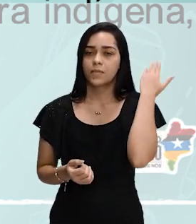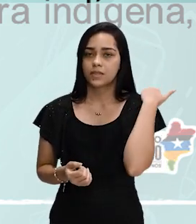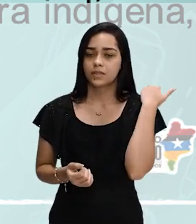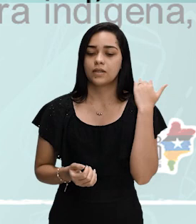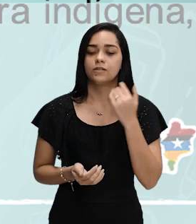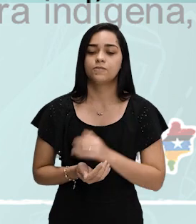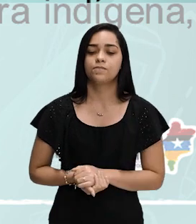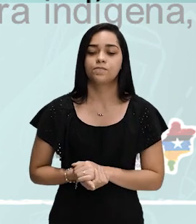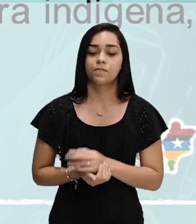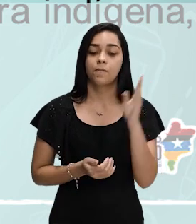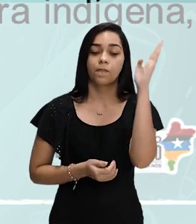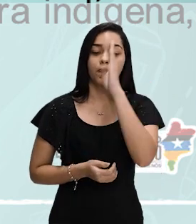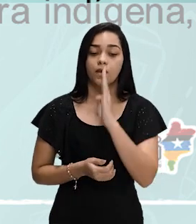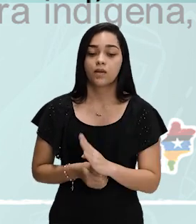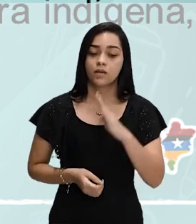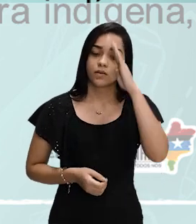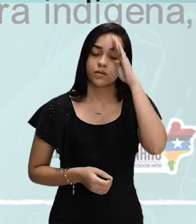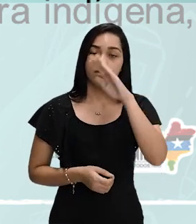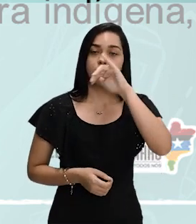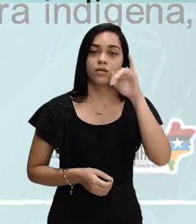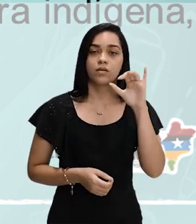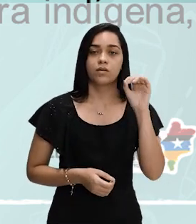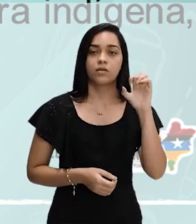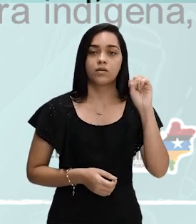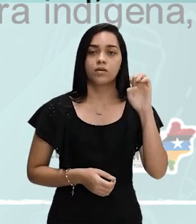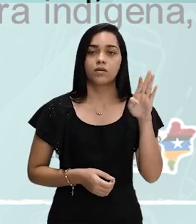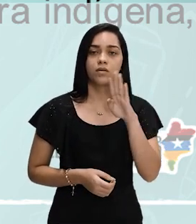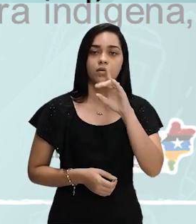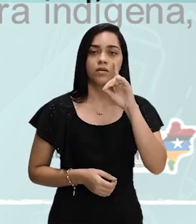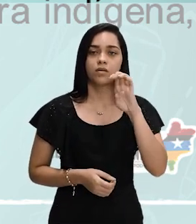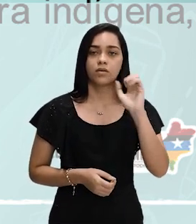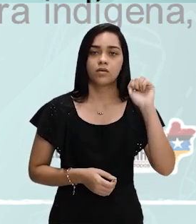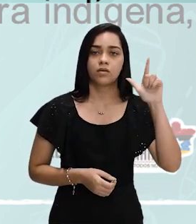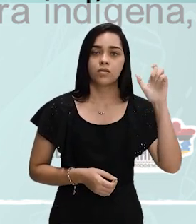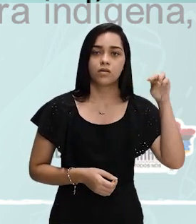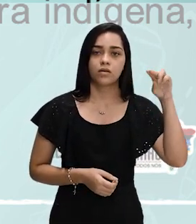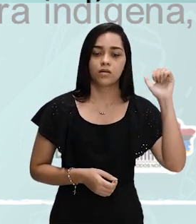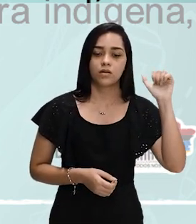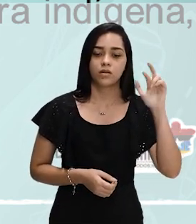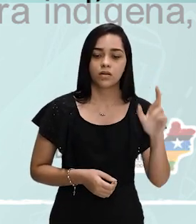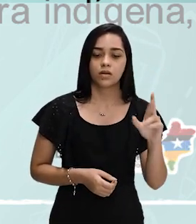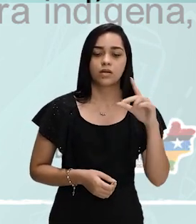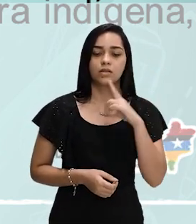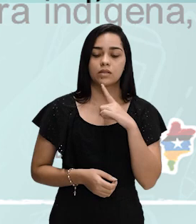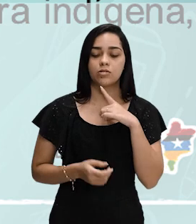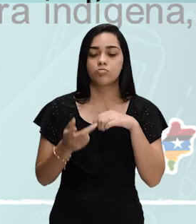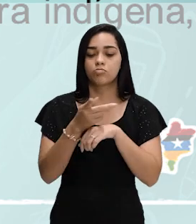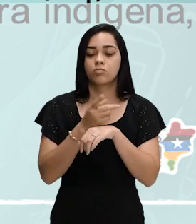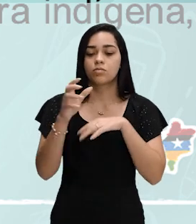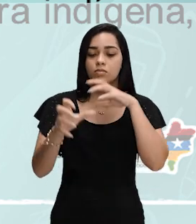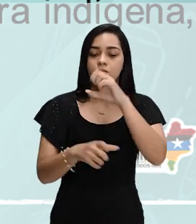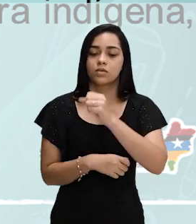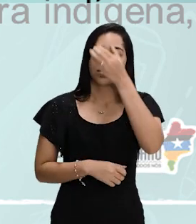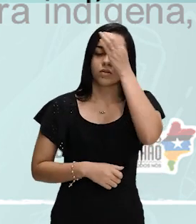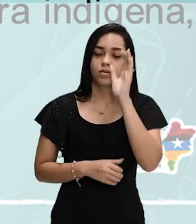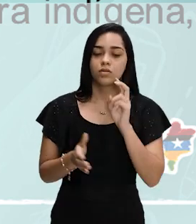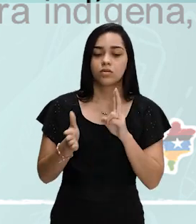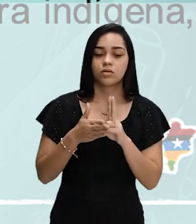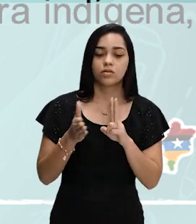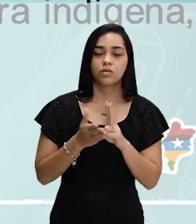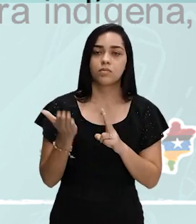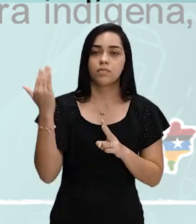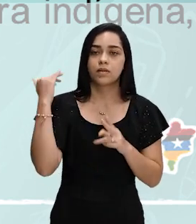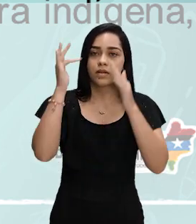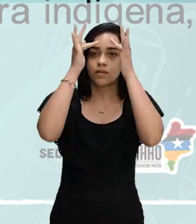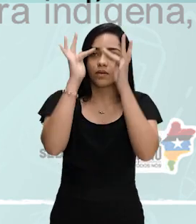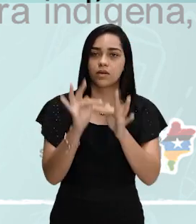época medieval. No Brasil, principalmente, José de Alencar procurou-se buscar na cultura indígena o passado